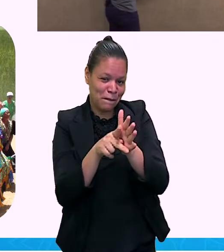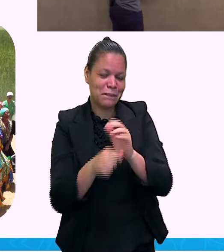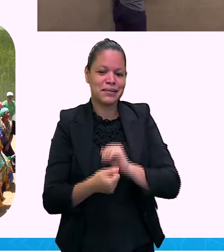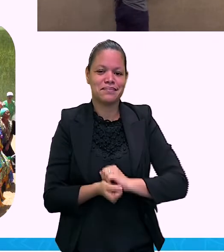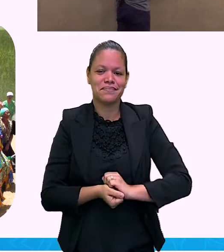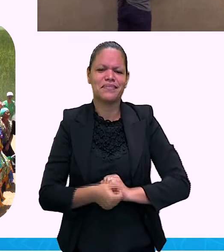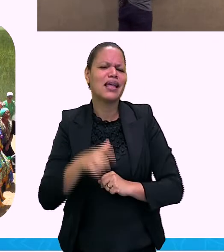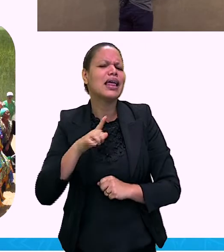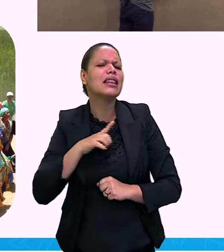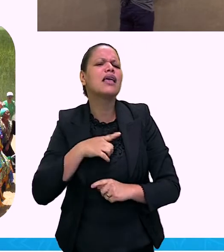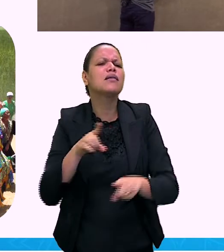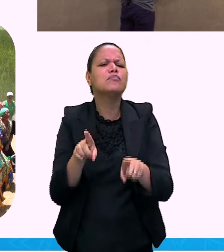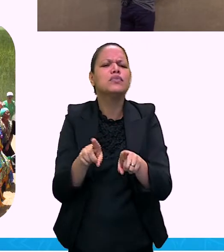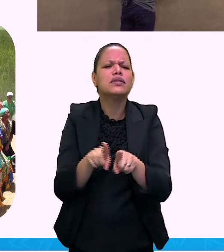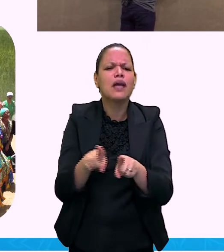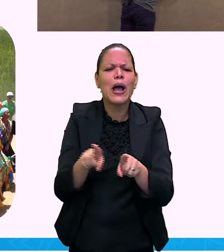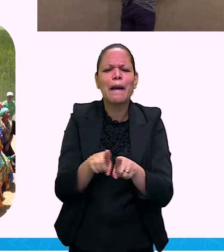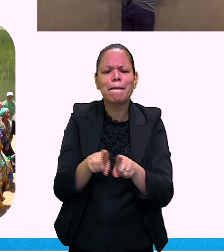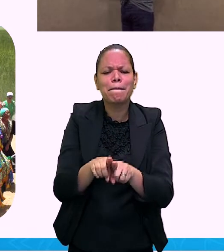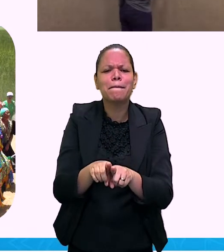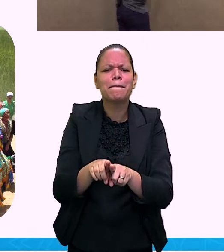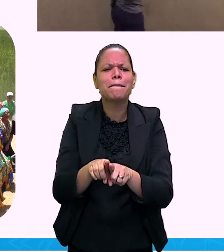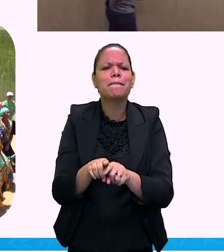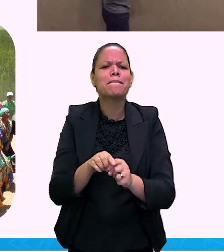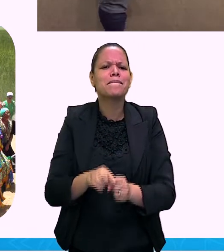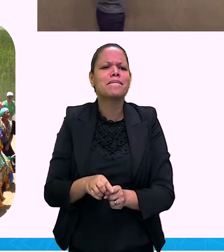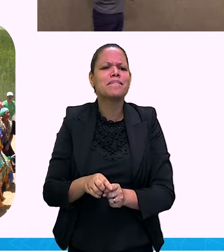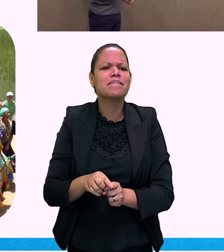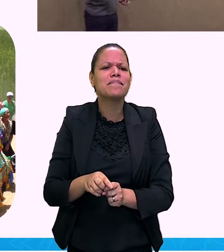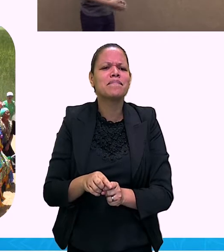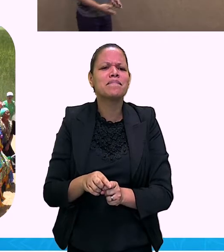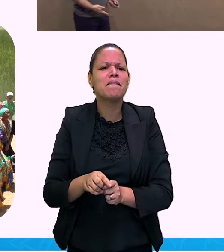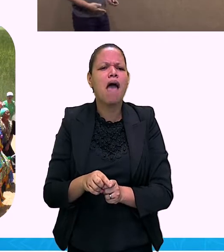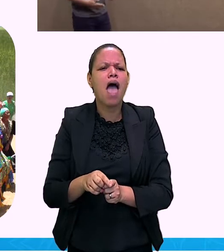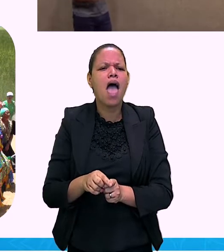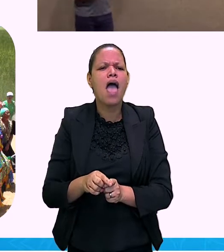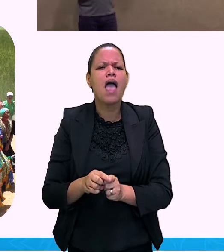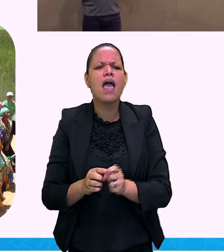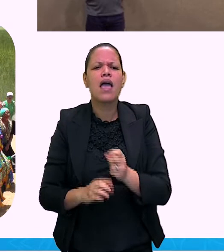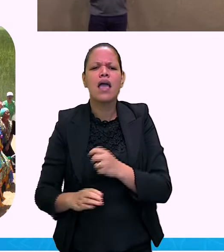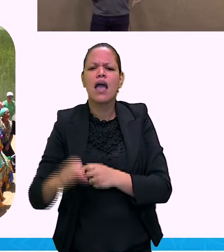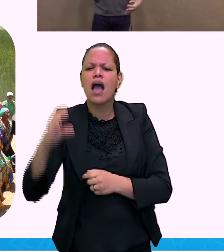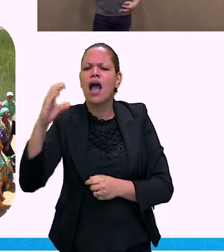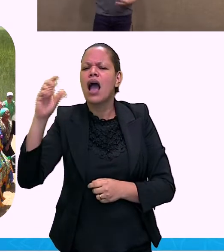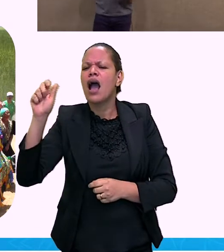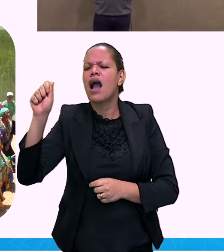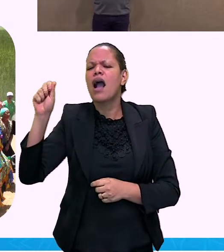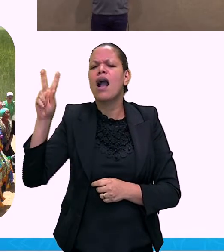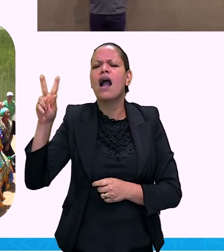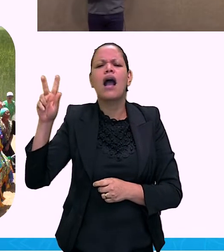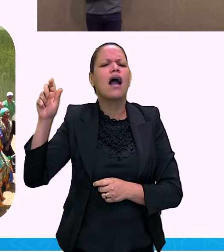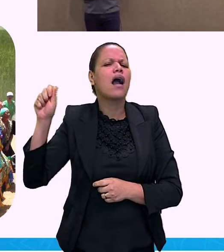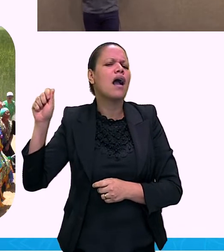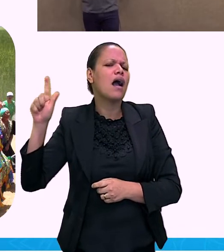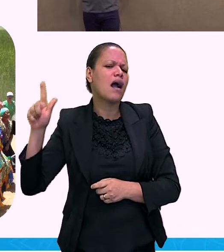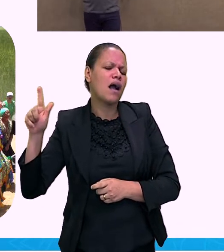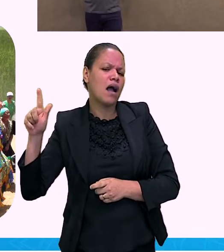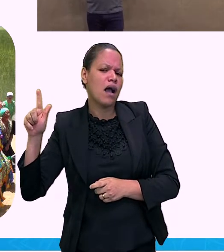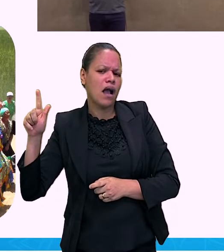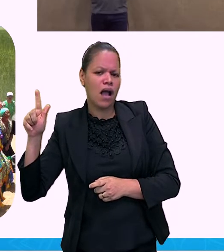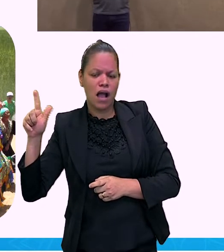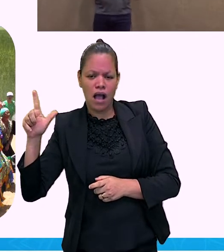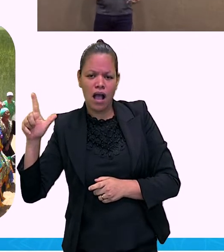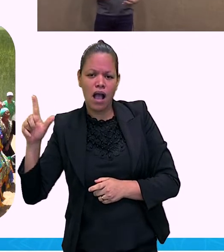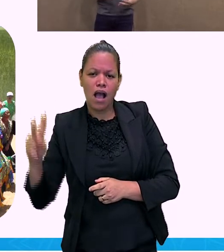a cavalhada, que é bastante conhecida dentro do interior do Nordeste. São homens que fazem fantasias e